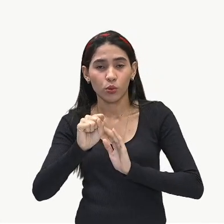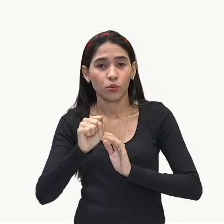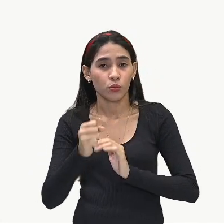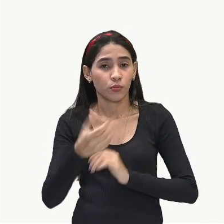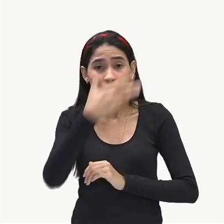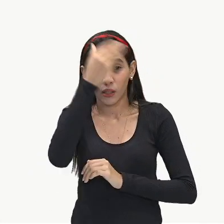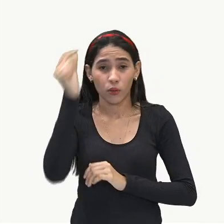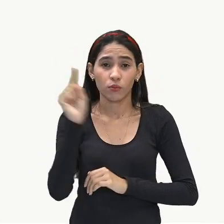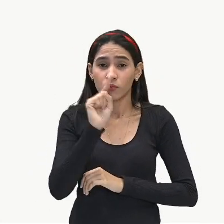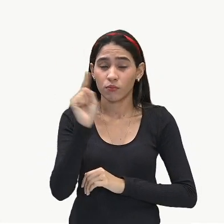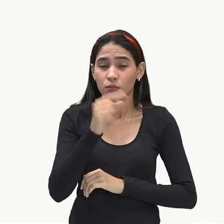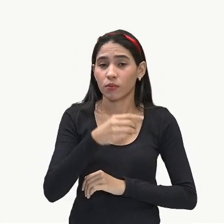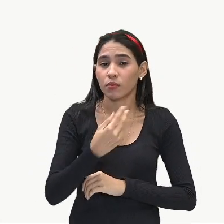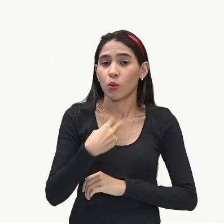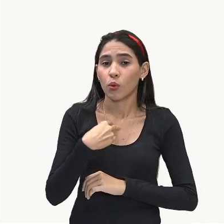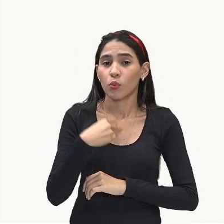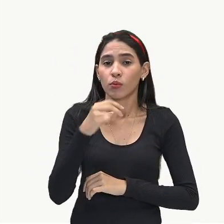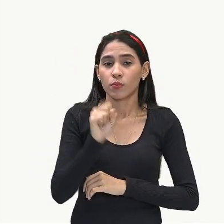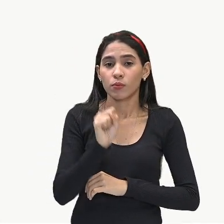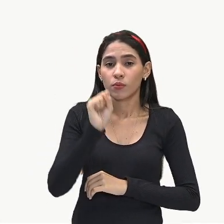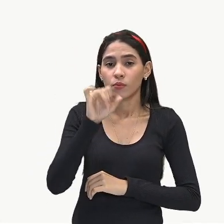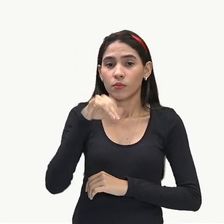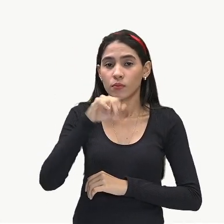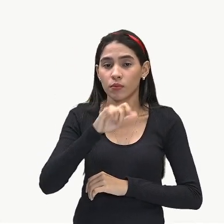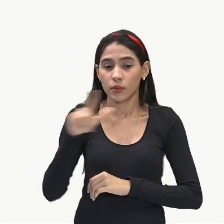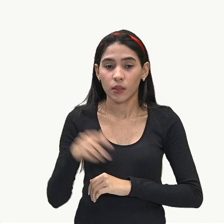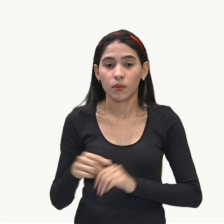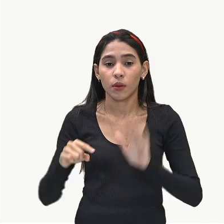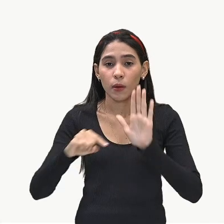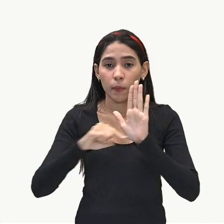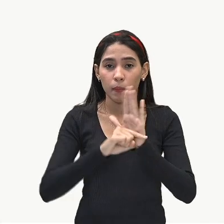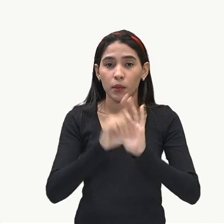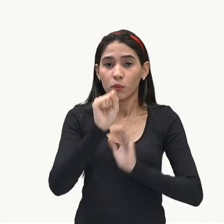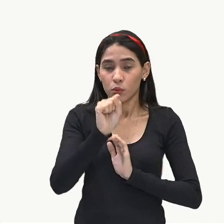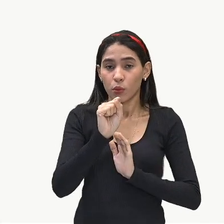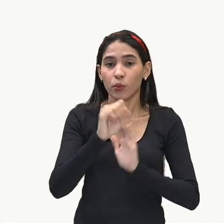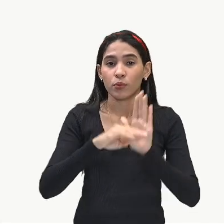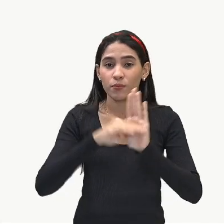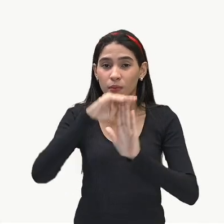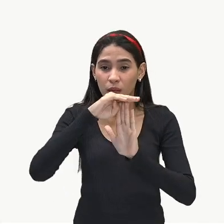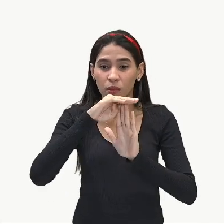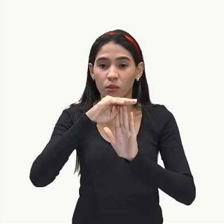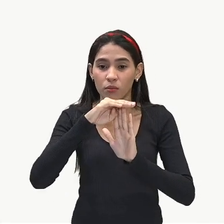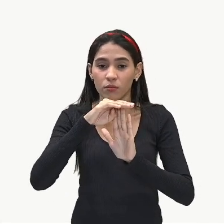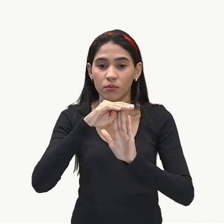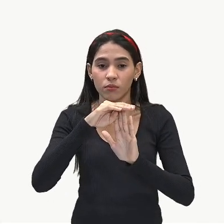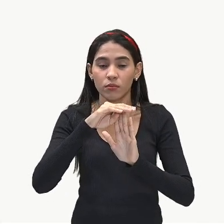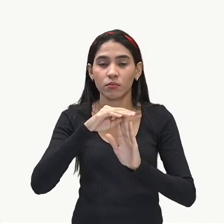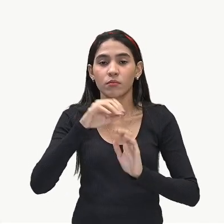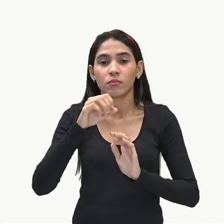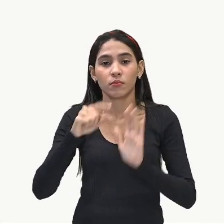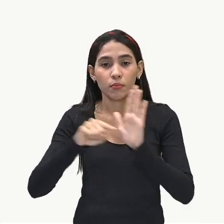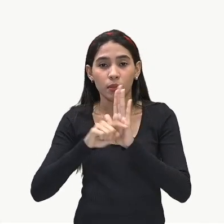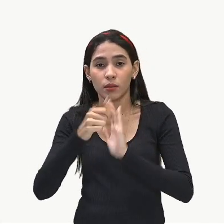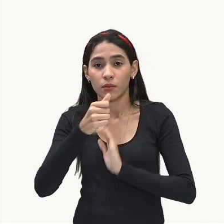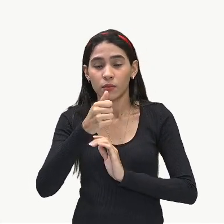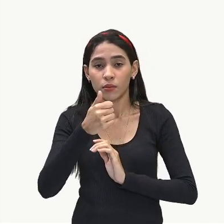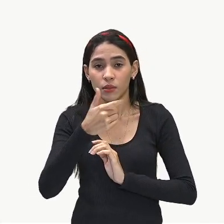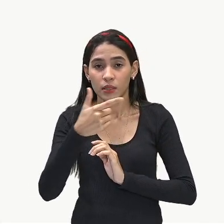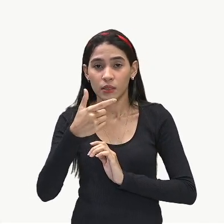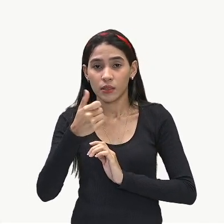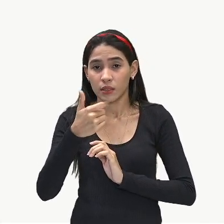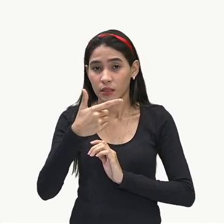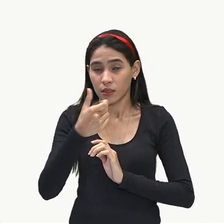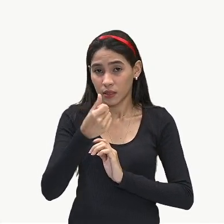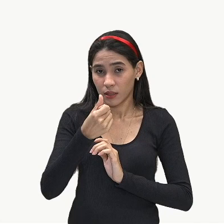bom? Menos 8, tá? Ele é maior que menos 16. Aqui pode confundir um pouco,